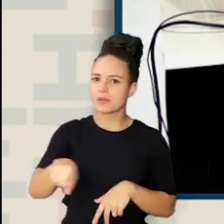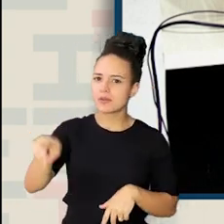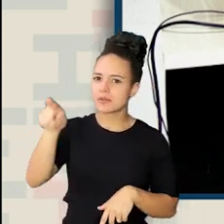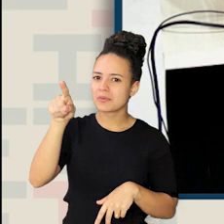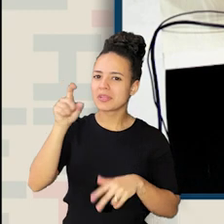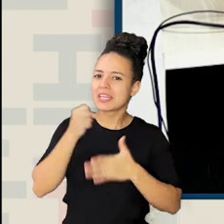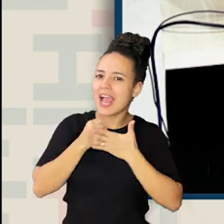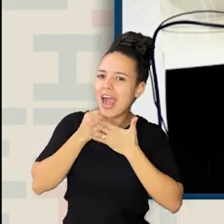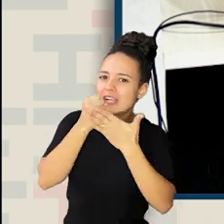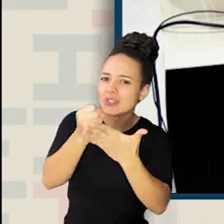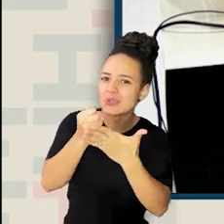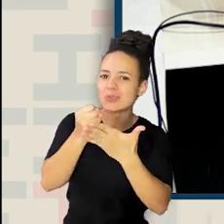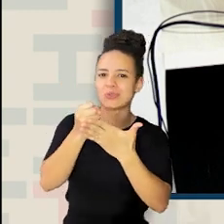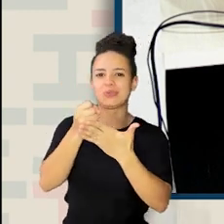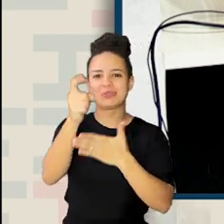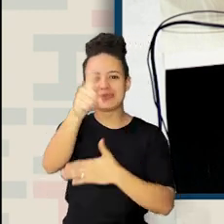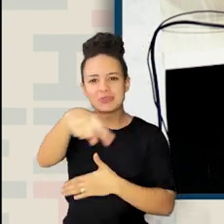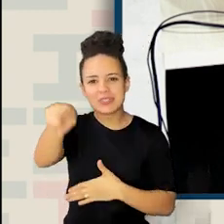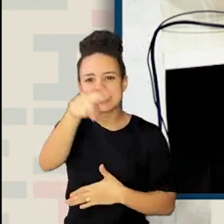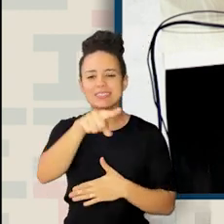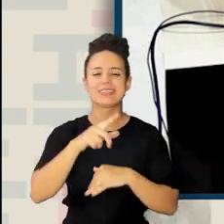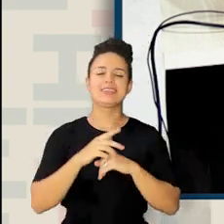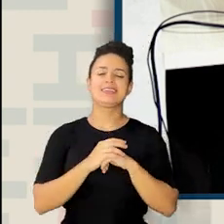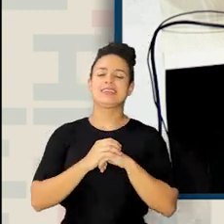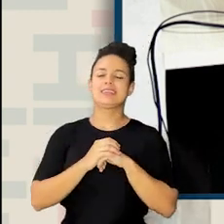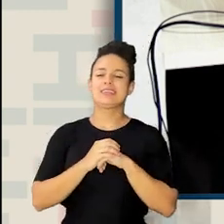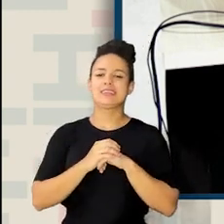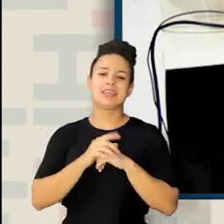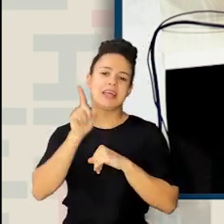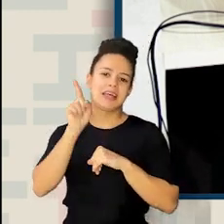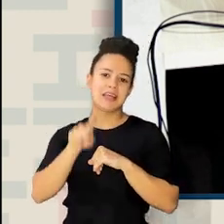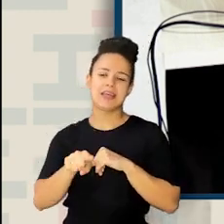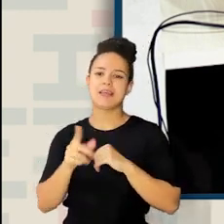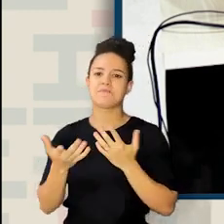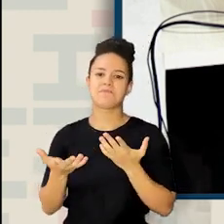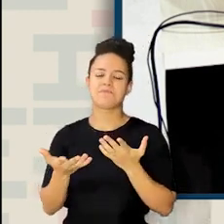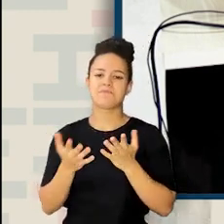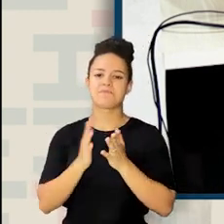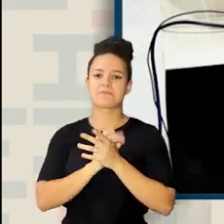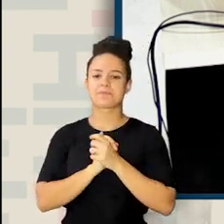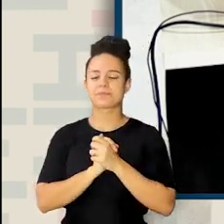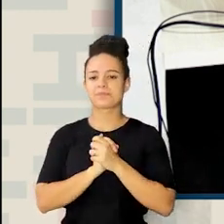contribuído de alguma forma, né? Uma pequena